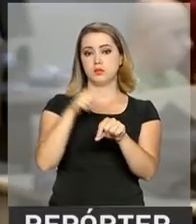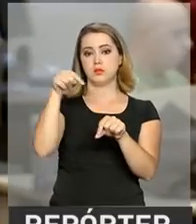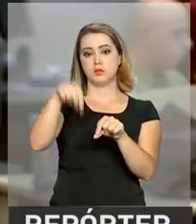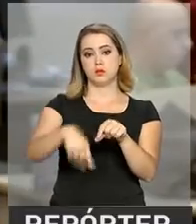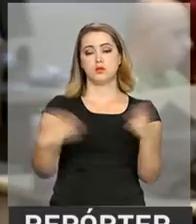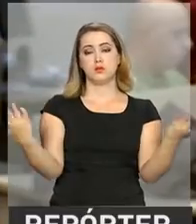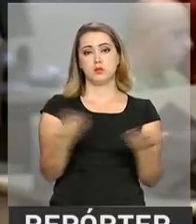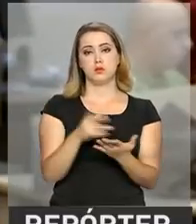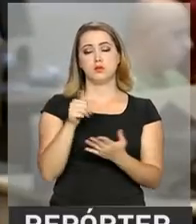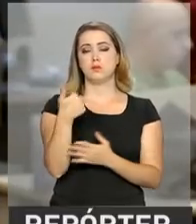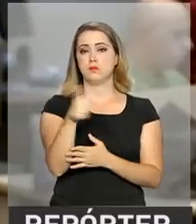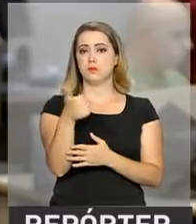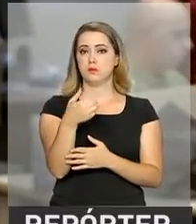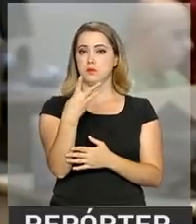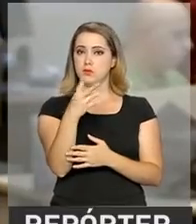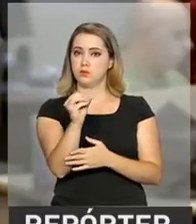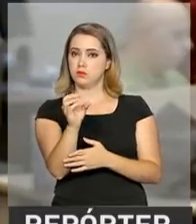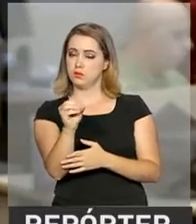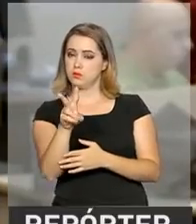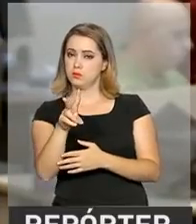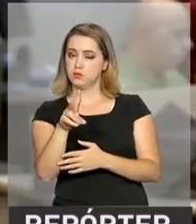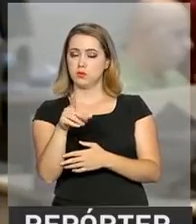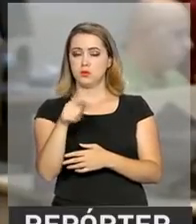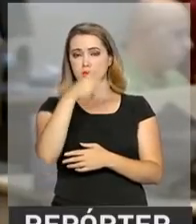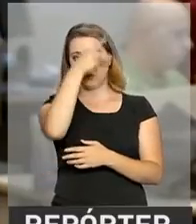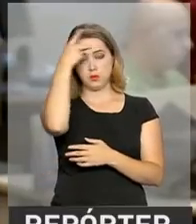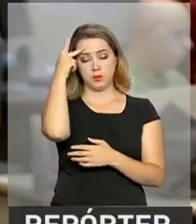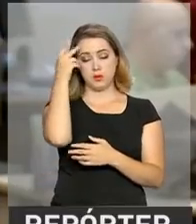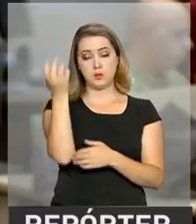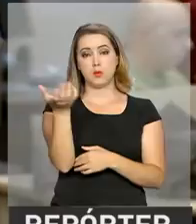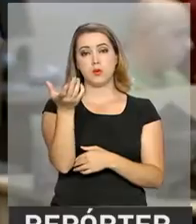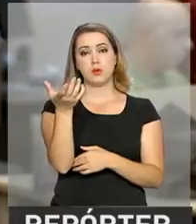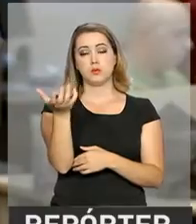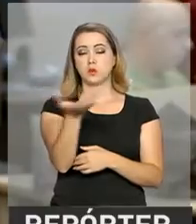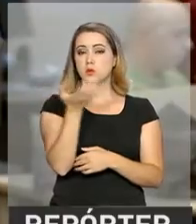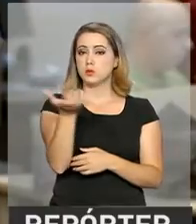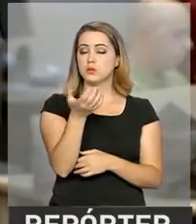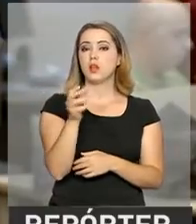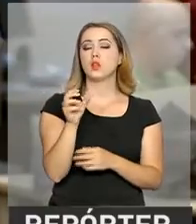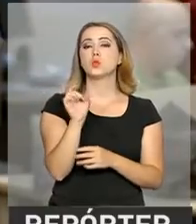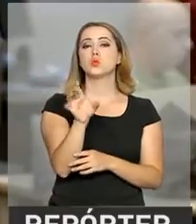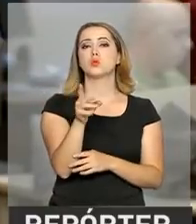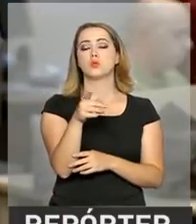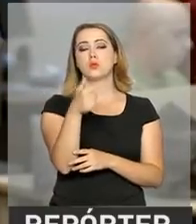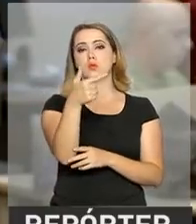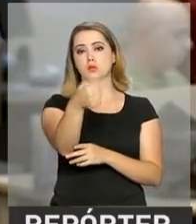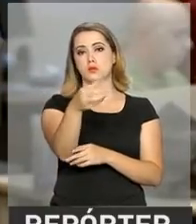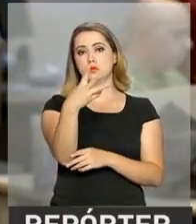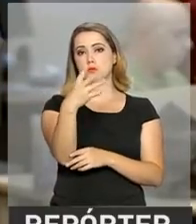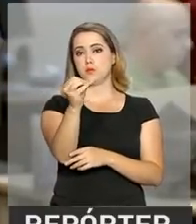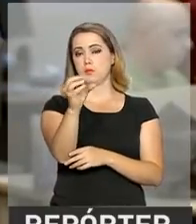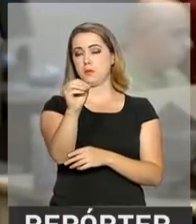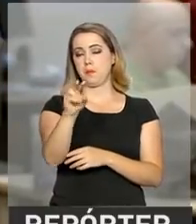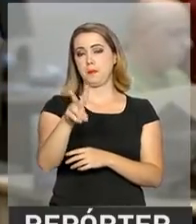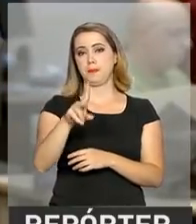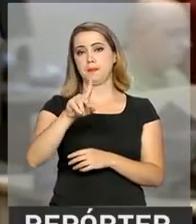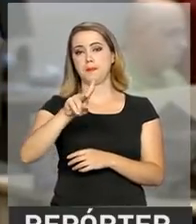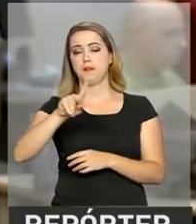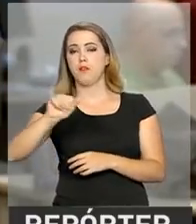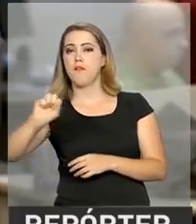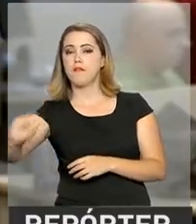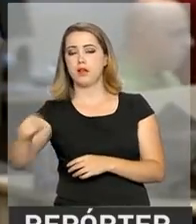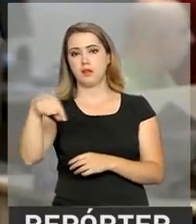que hoje é de 11.400 para 7.400. A expectativa é que mais de 40% dos médicos do programa